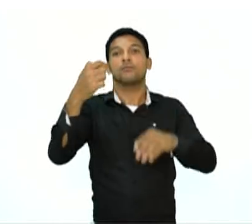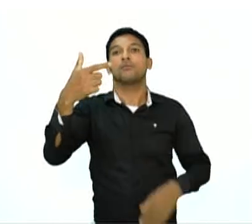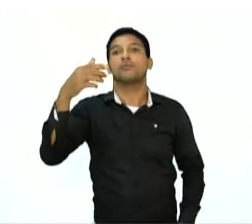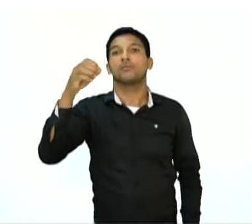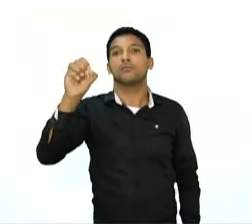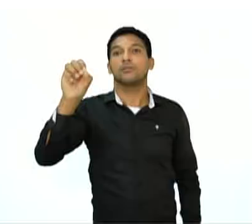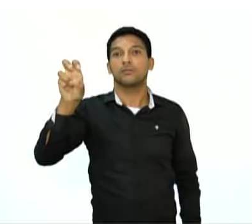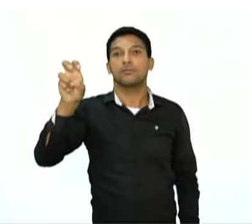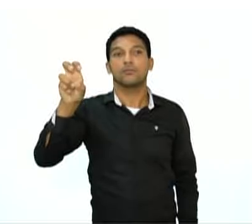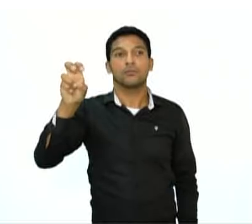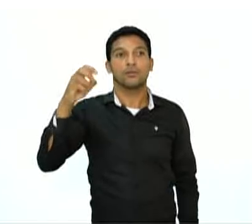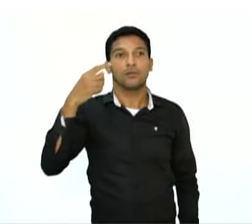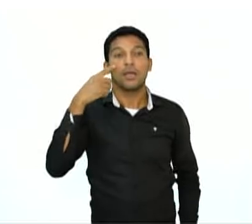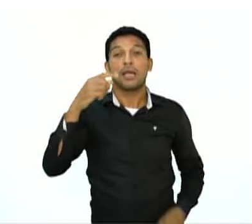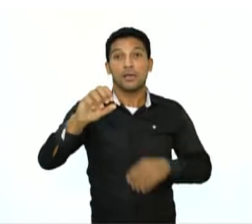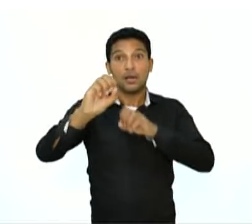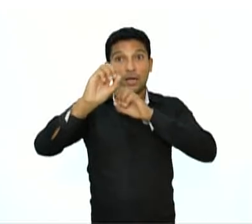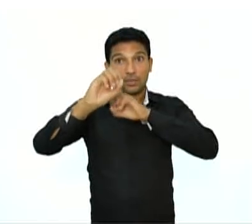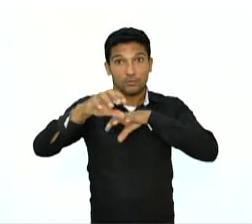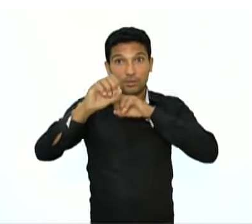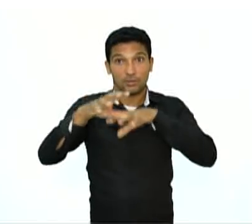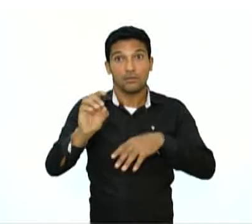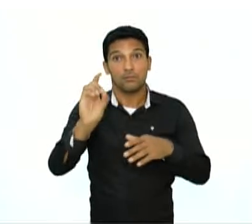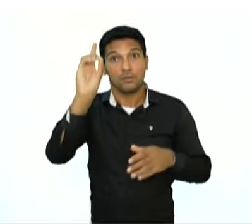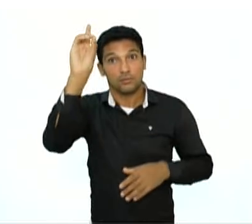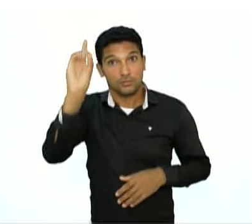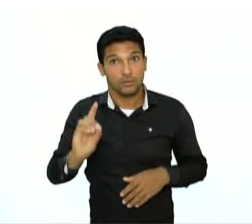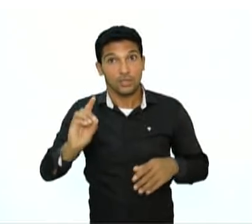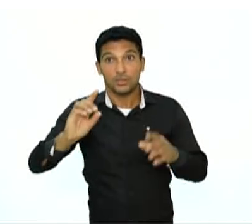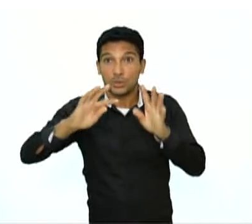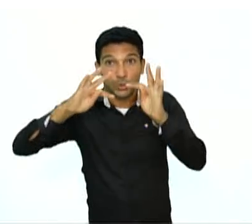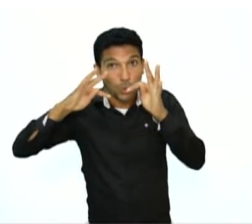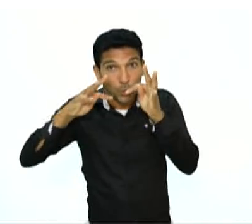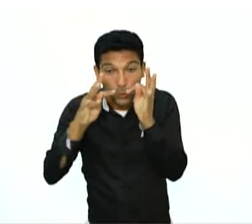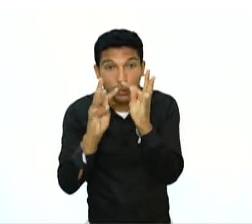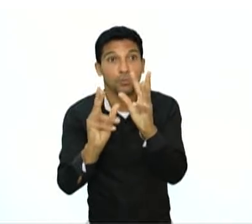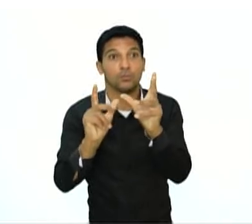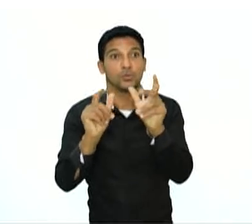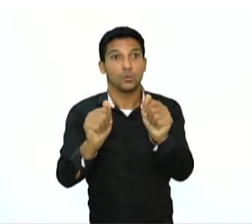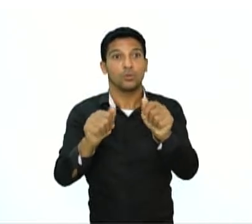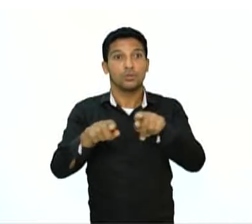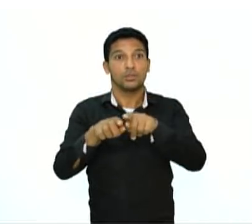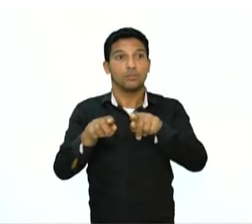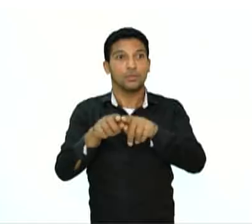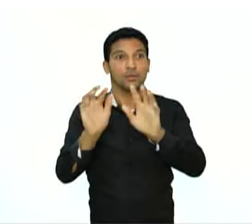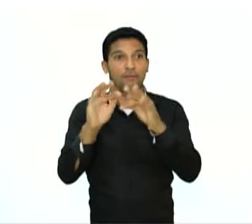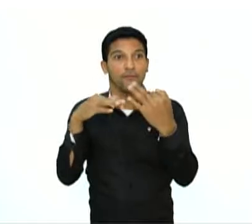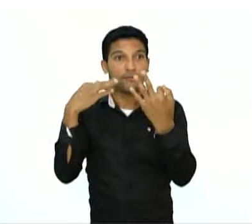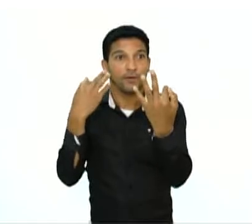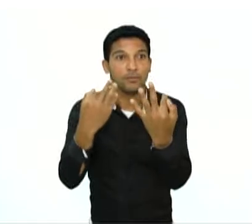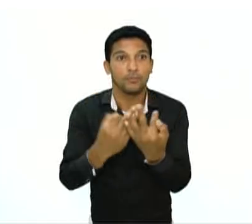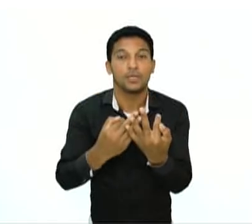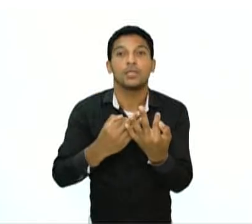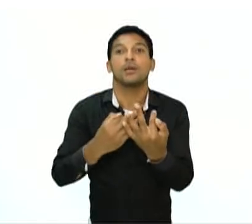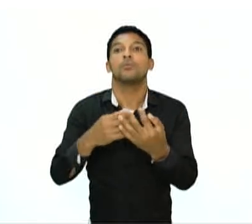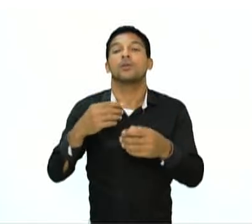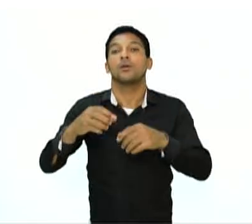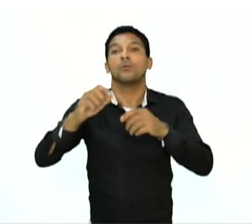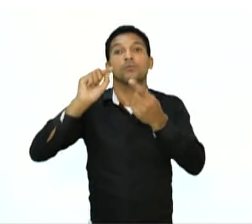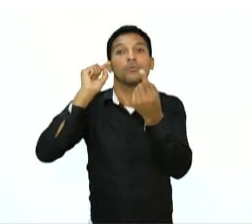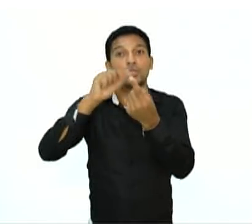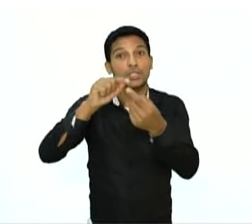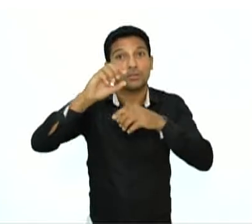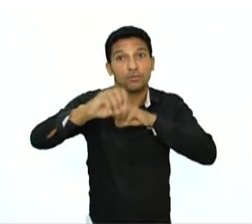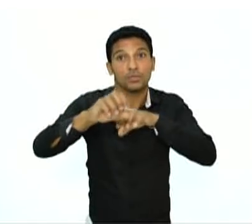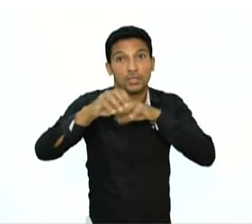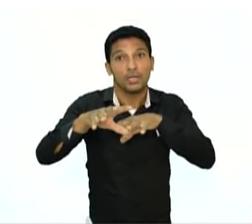colocar o medo para que o escravizado ou a escravizada não desobedecesse. E nós vamos refletir